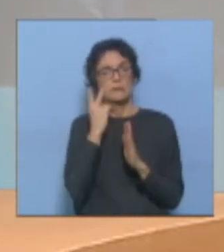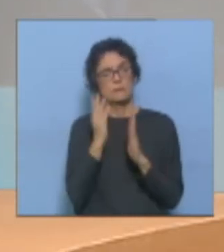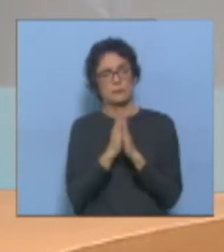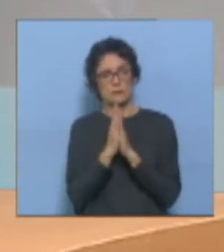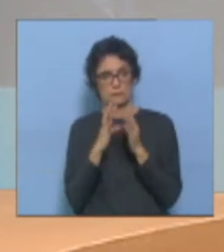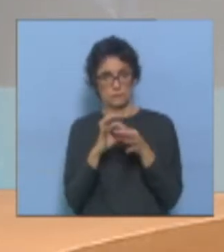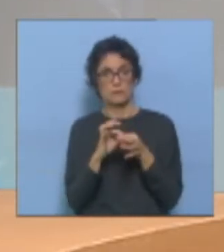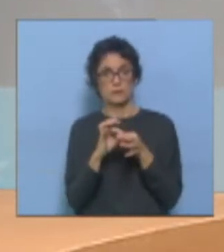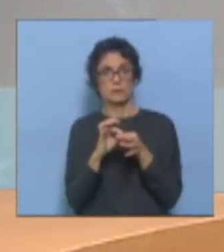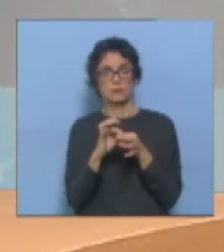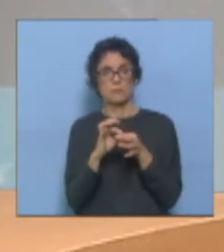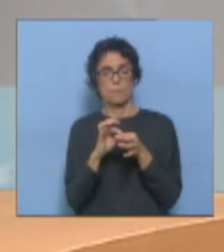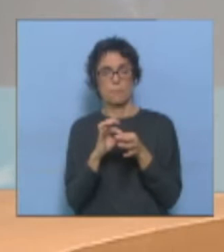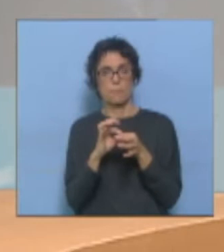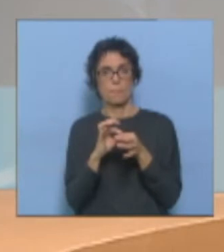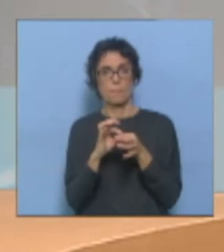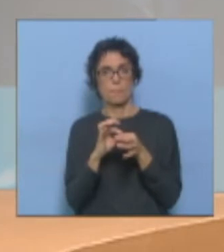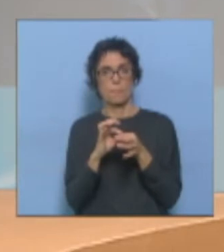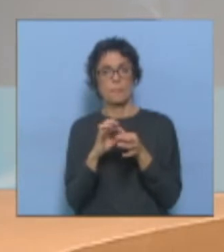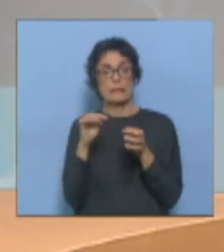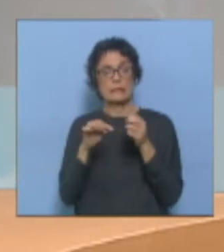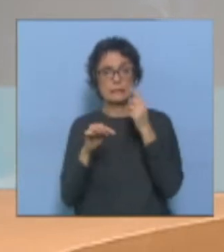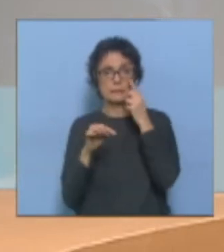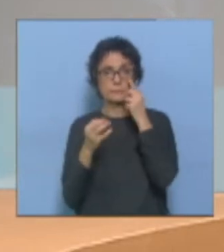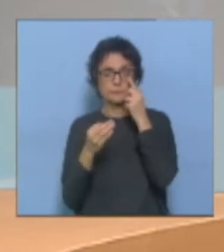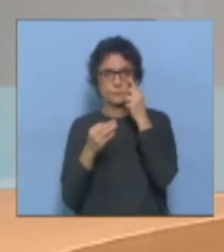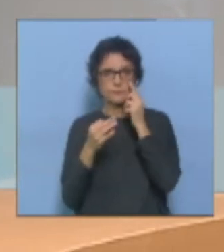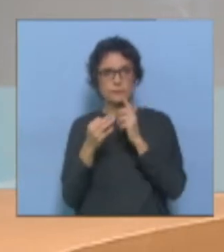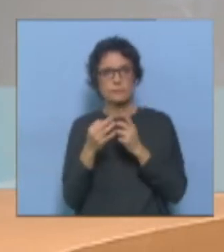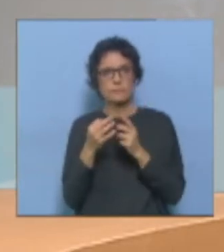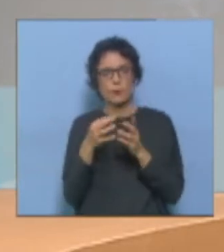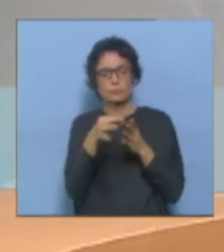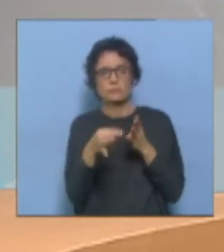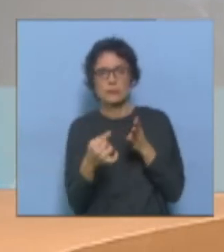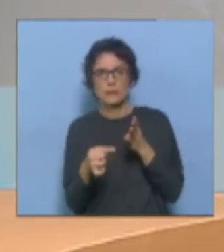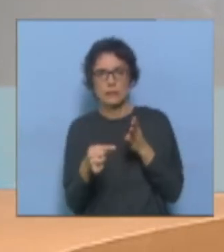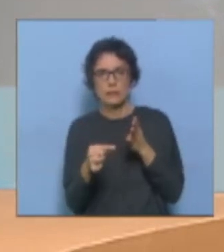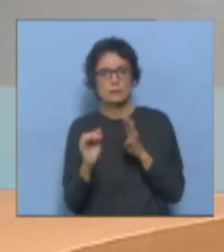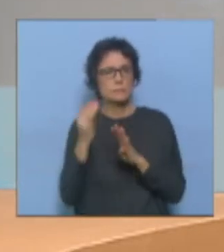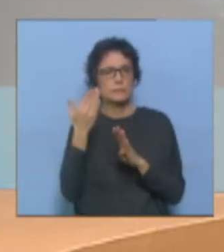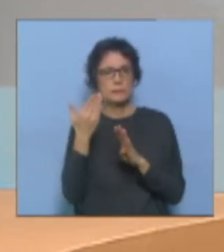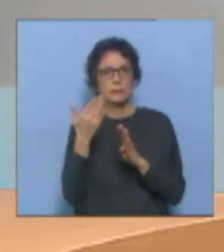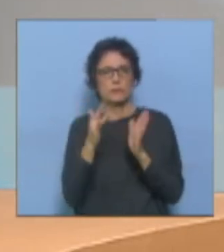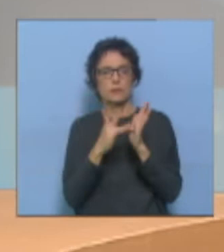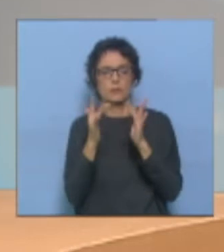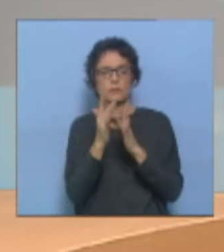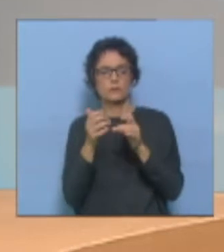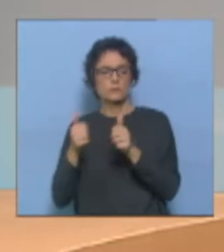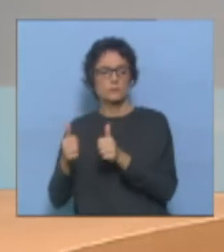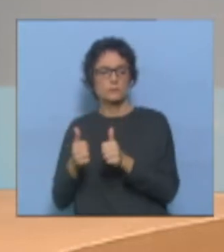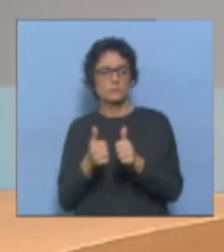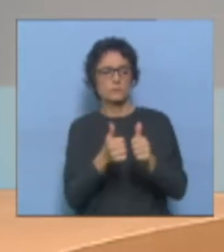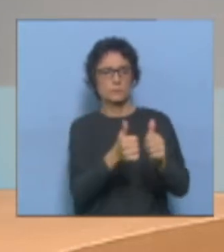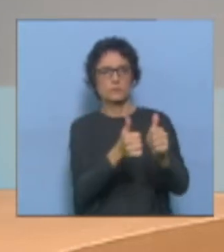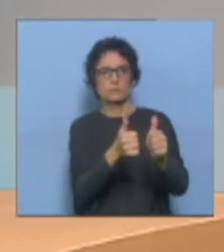que está em questão nesta especificidade de seguimento de Jesus. E que está no seio da Igreja